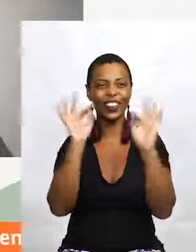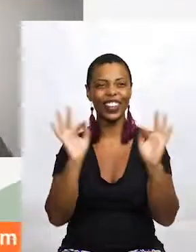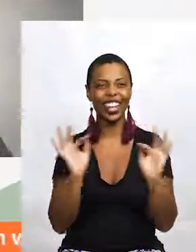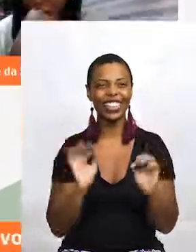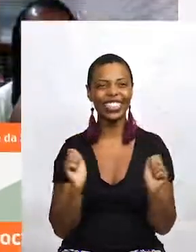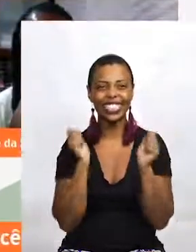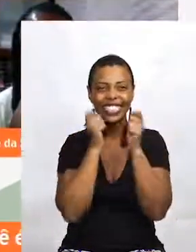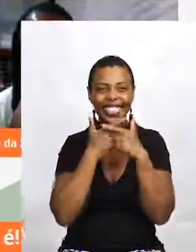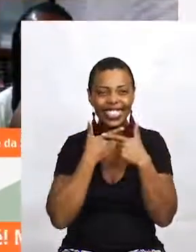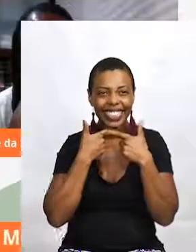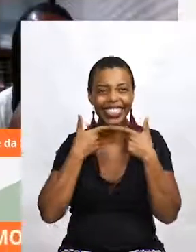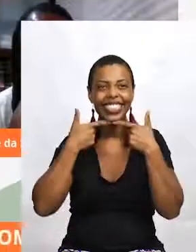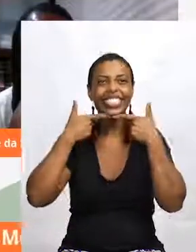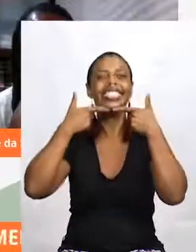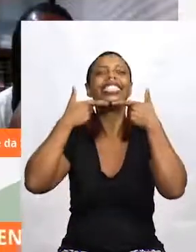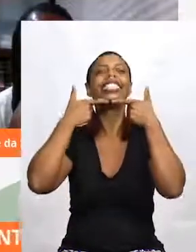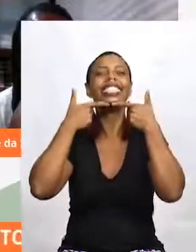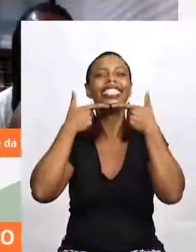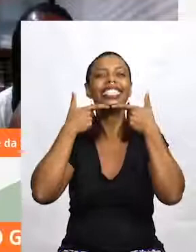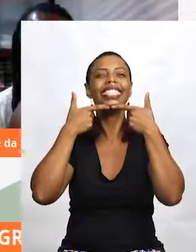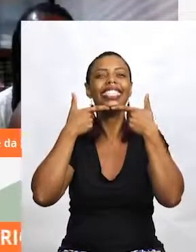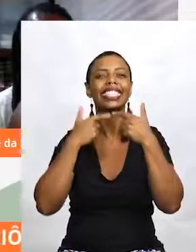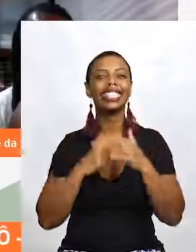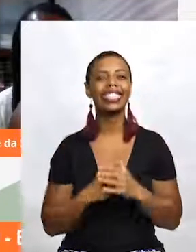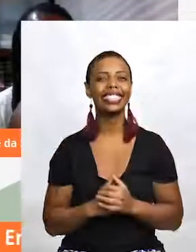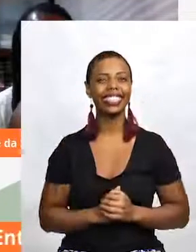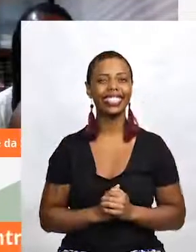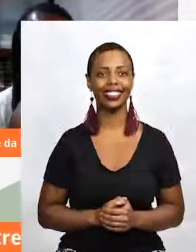aqui com um sorriso, não está cabendo no meu rosto.